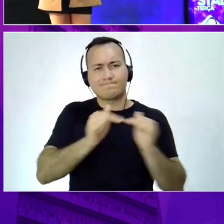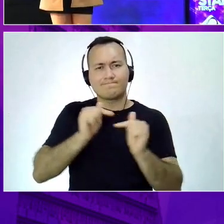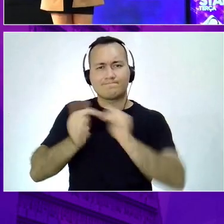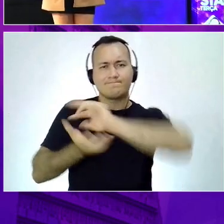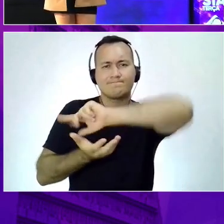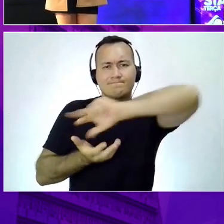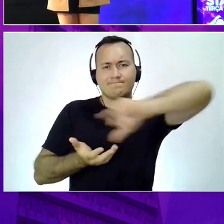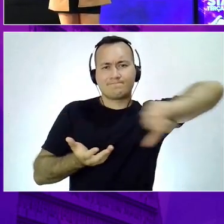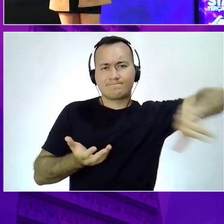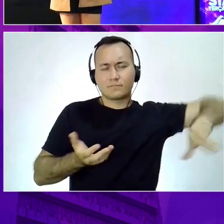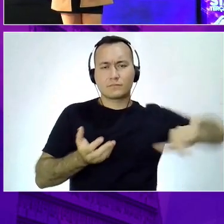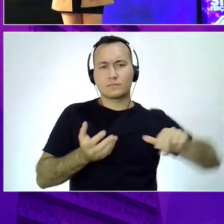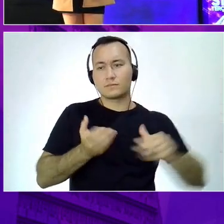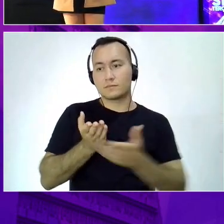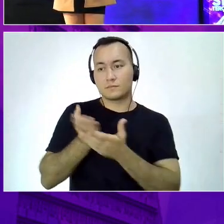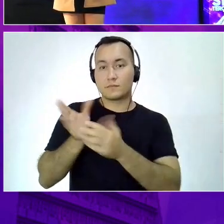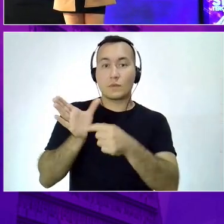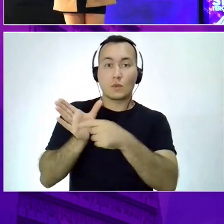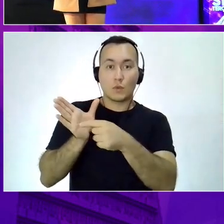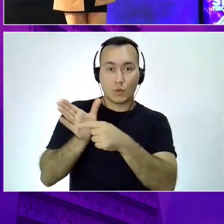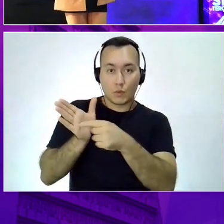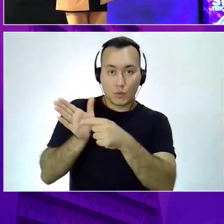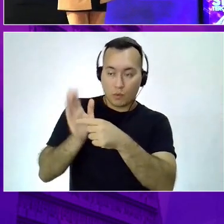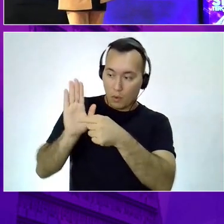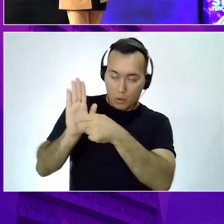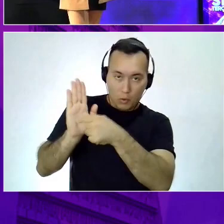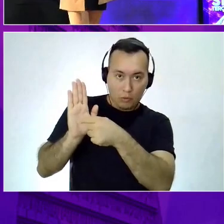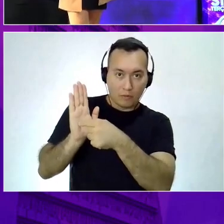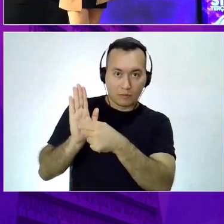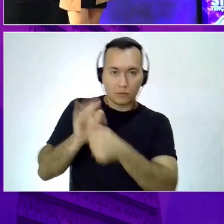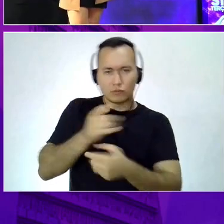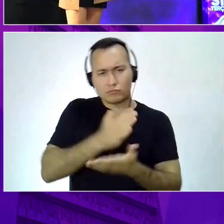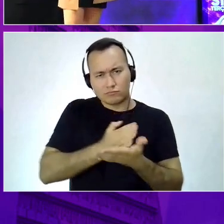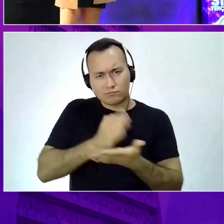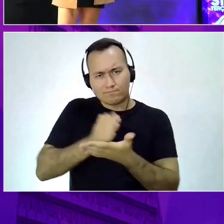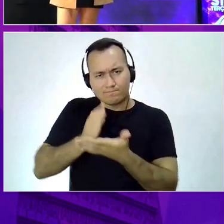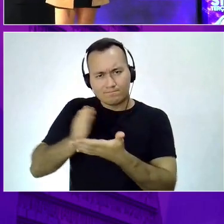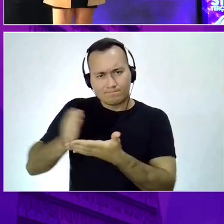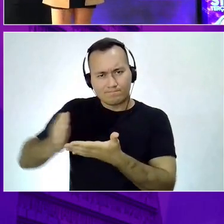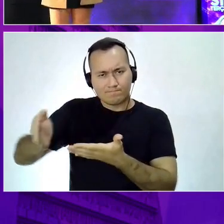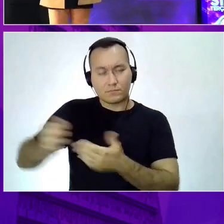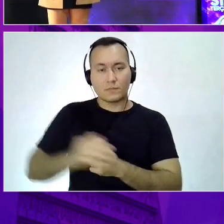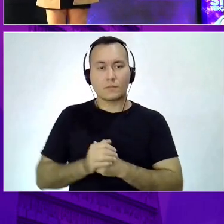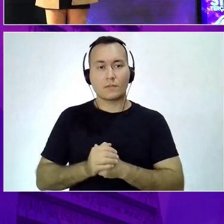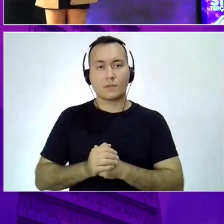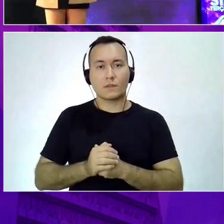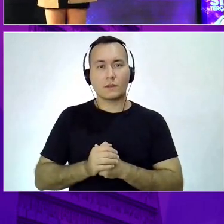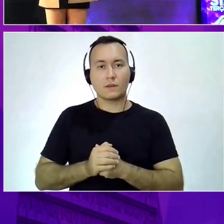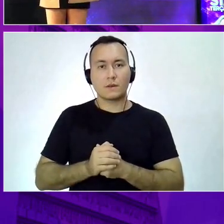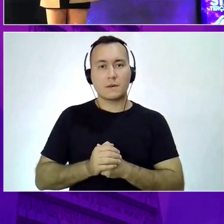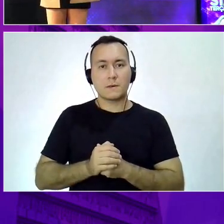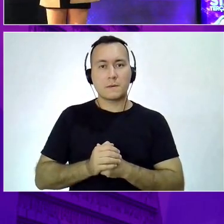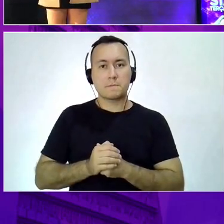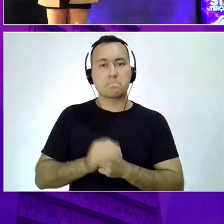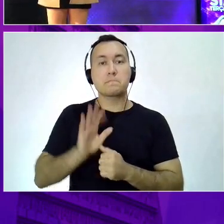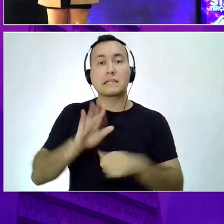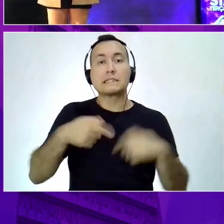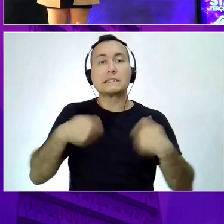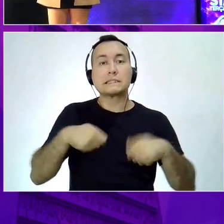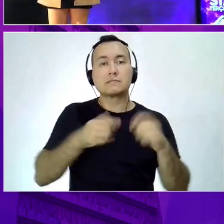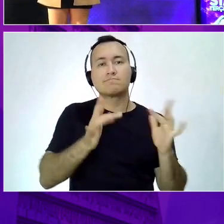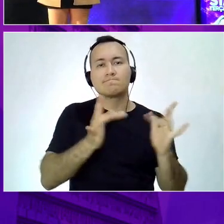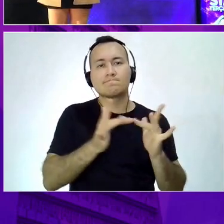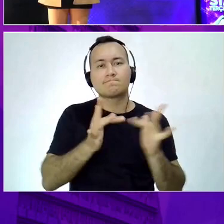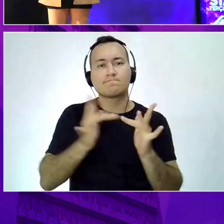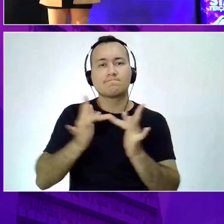remotas. Então, você precisa fazer o transporte de informação que você faz, ele precisa ter muito mais